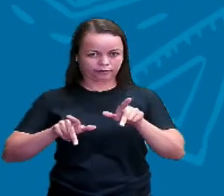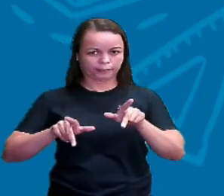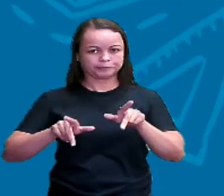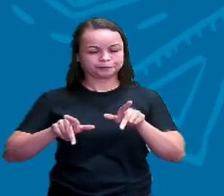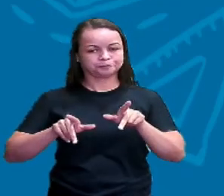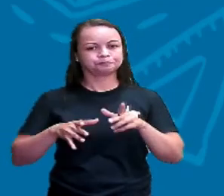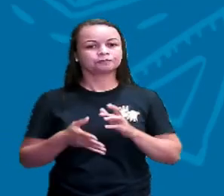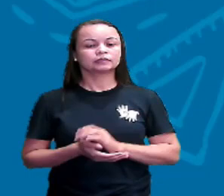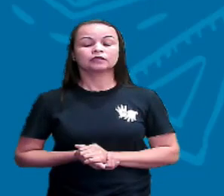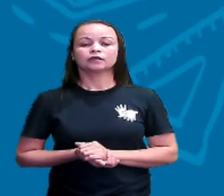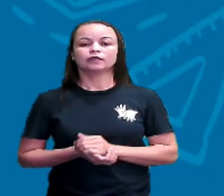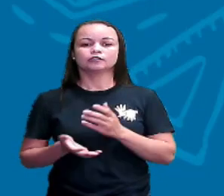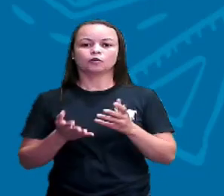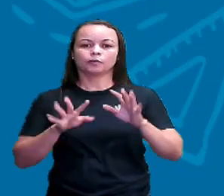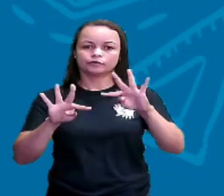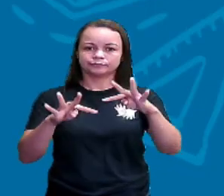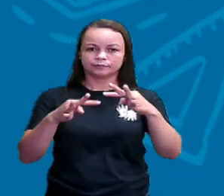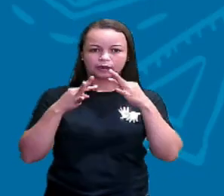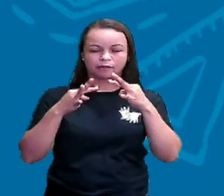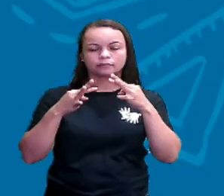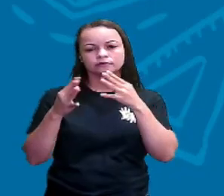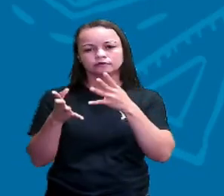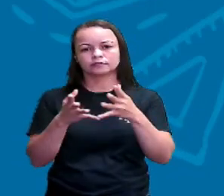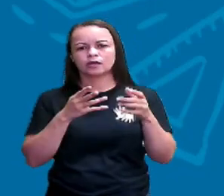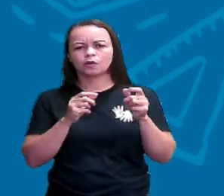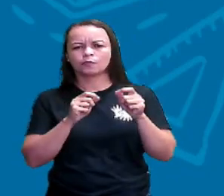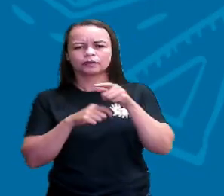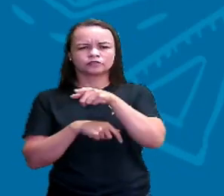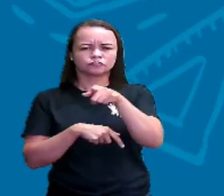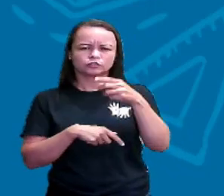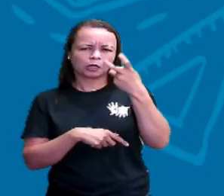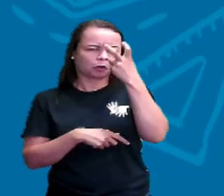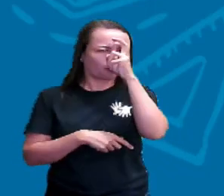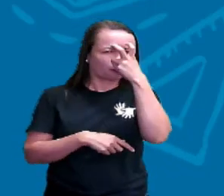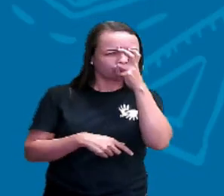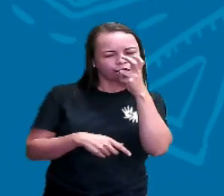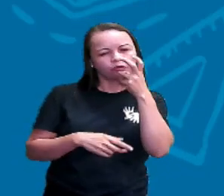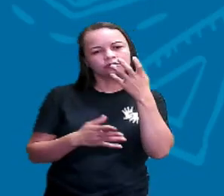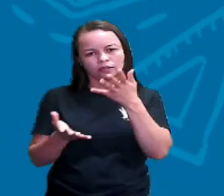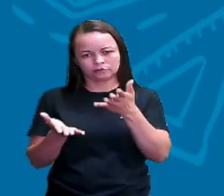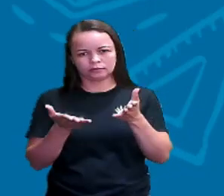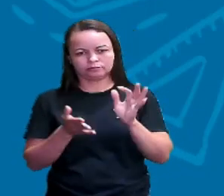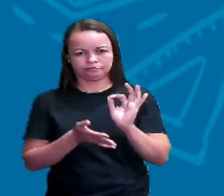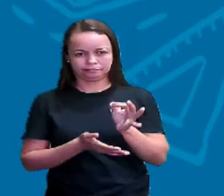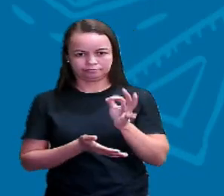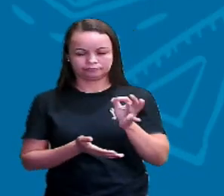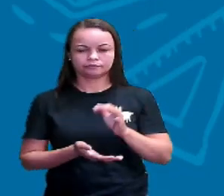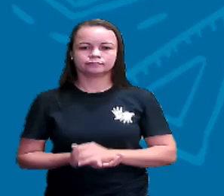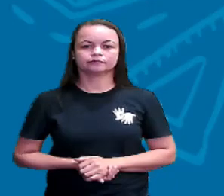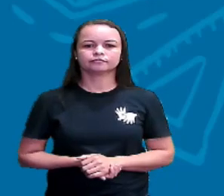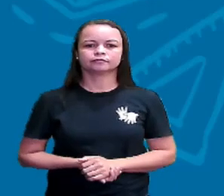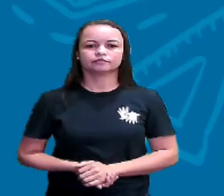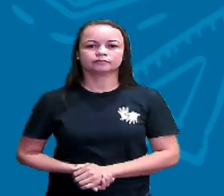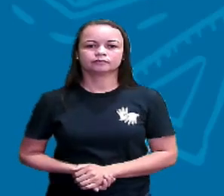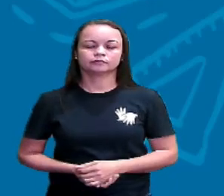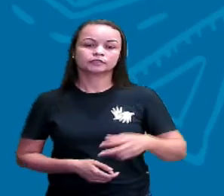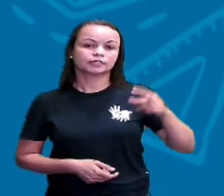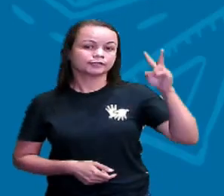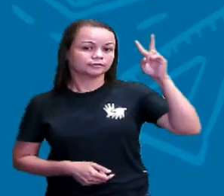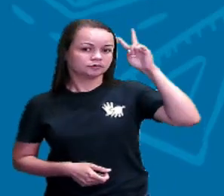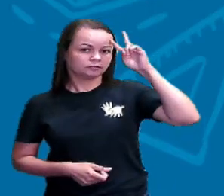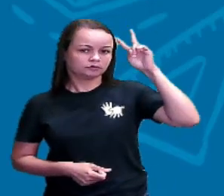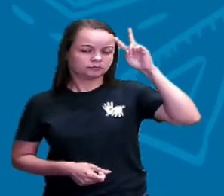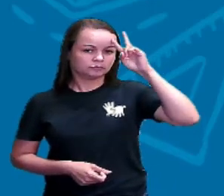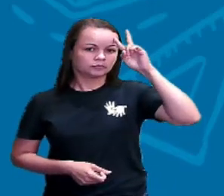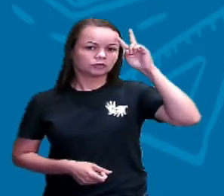Então, presta bem atenção para que você não confunda um com o outro, tá certo? Vamos lá.